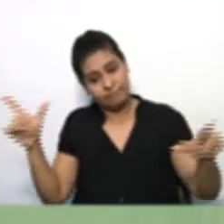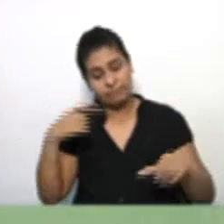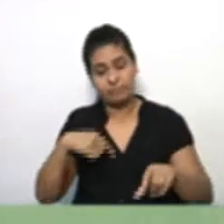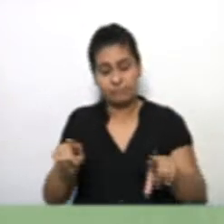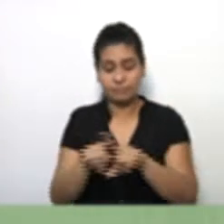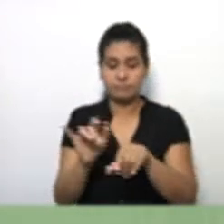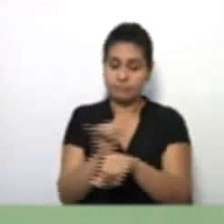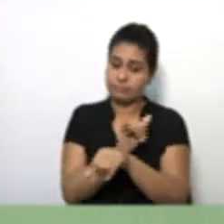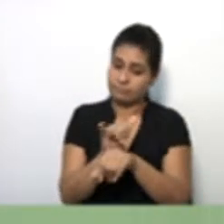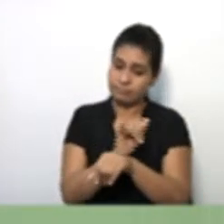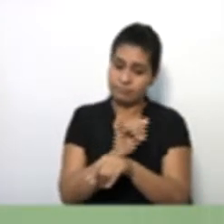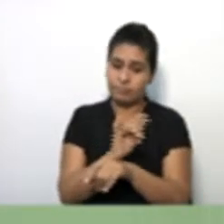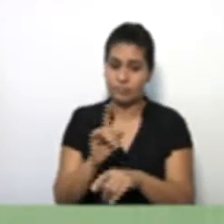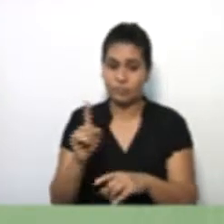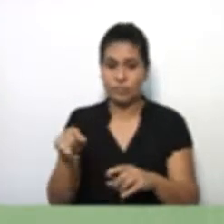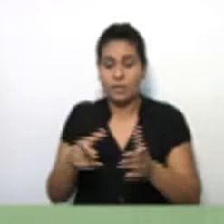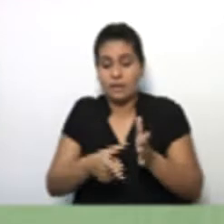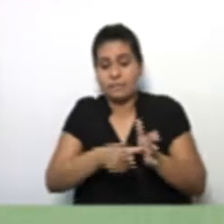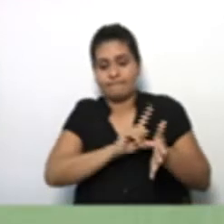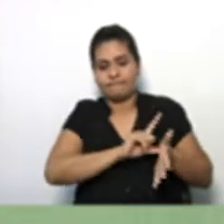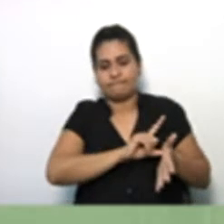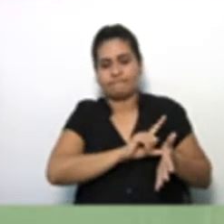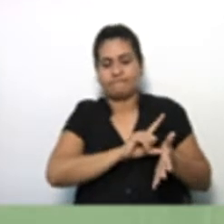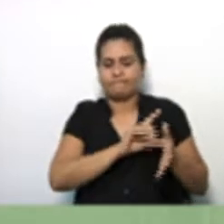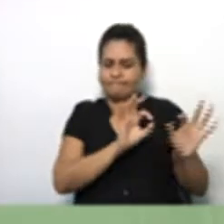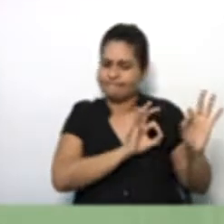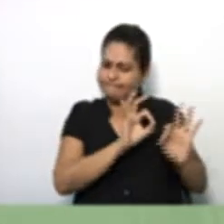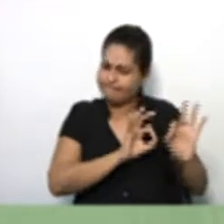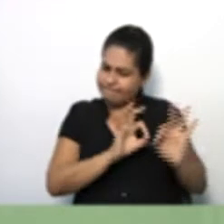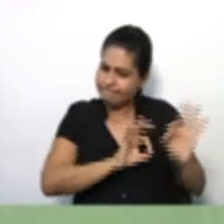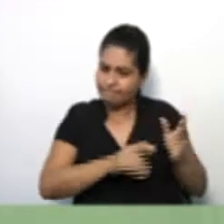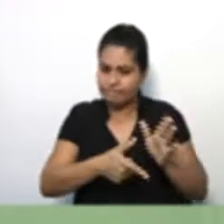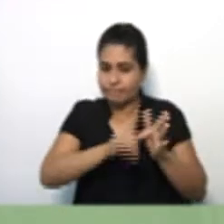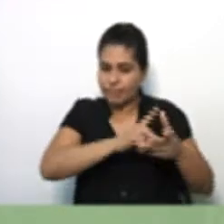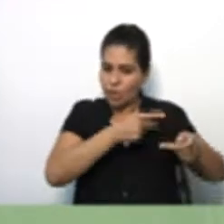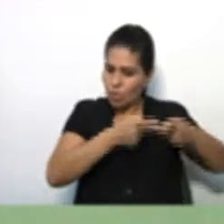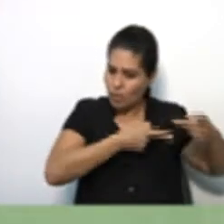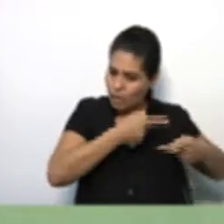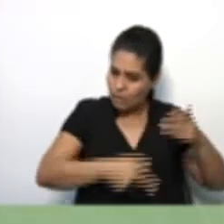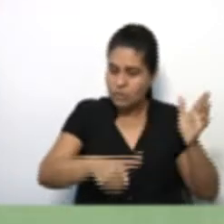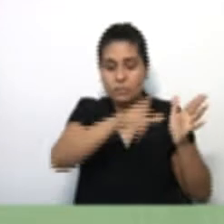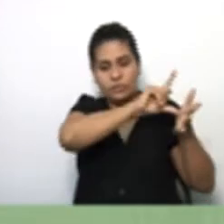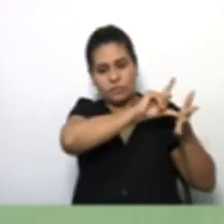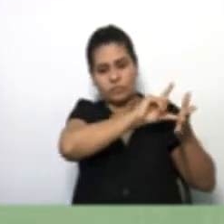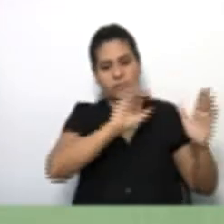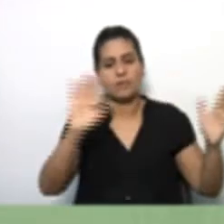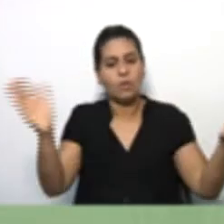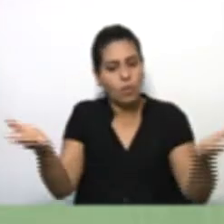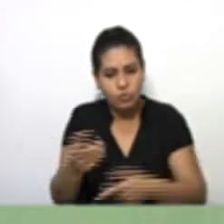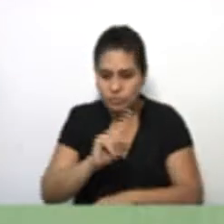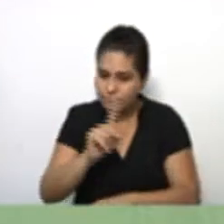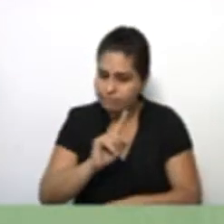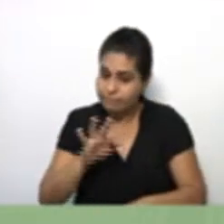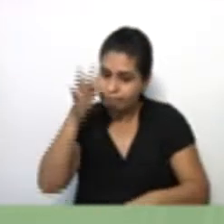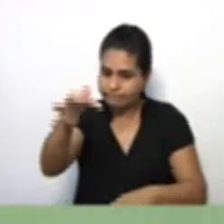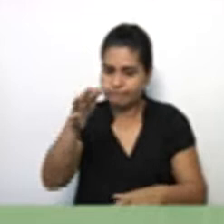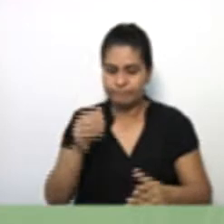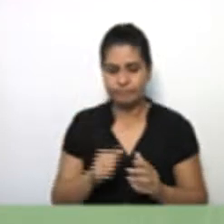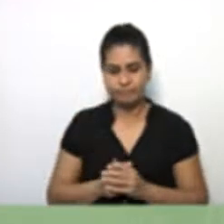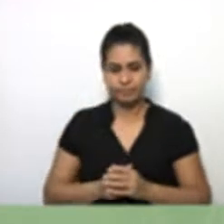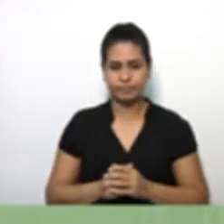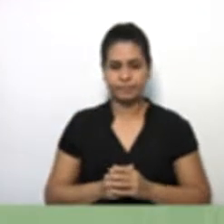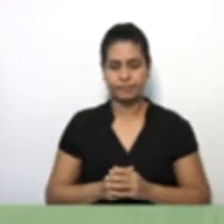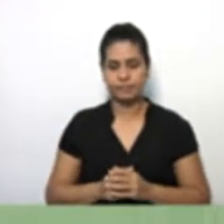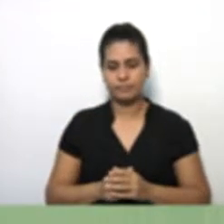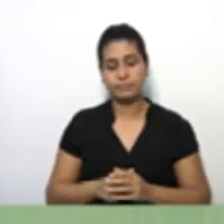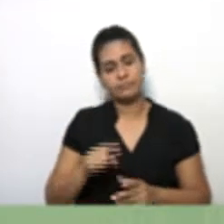planejar, determinar de forma antecipada. Você não vai planejar para já conseguir hoje, tá bom? E a letra E, nenhuma